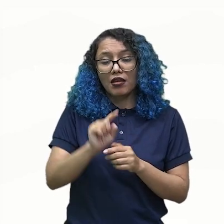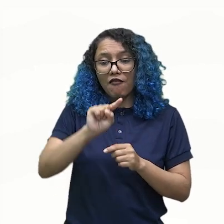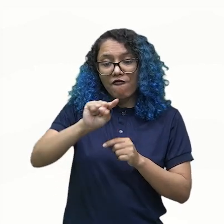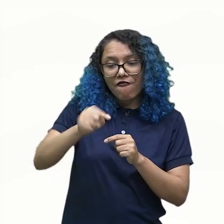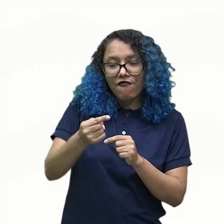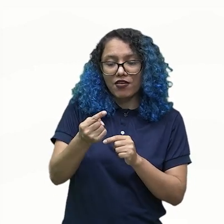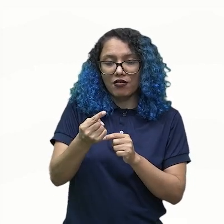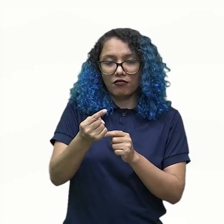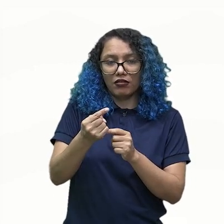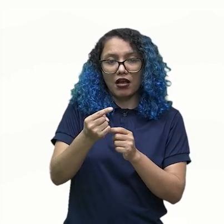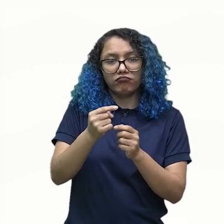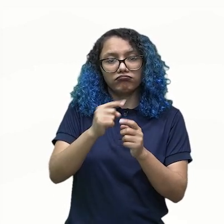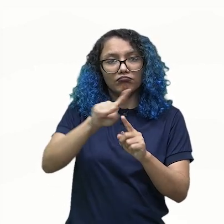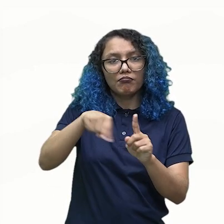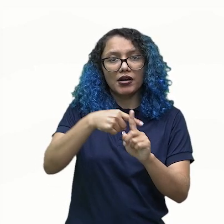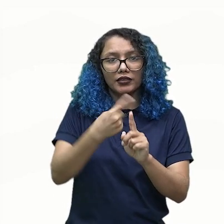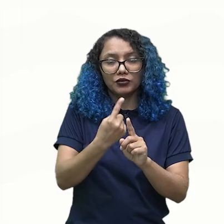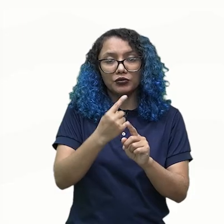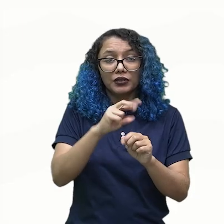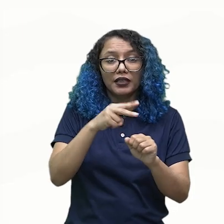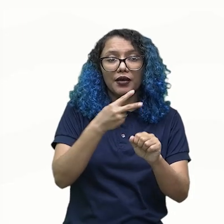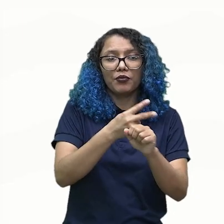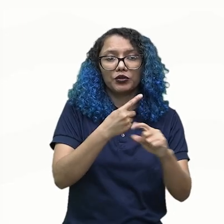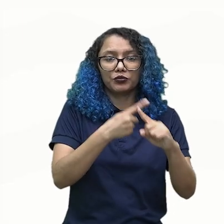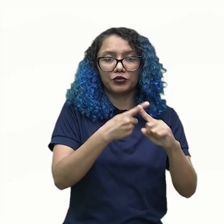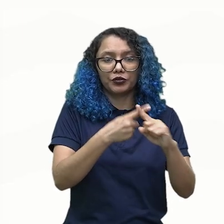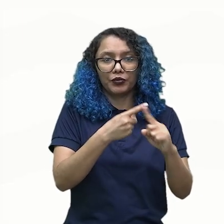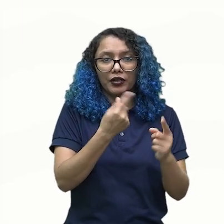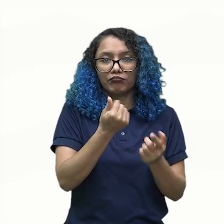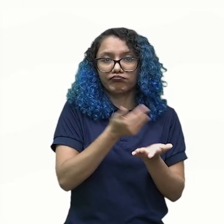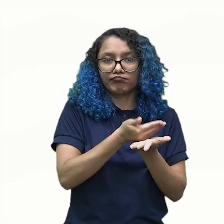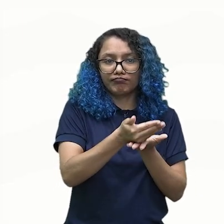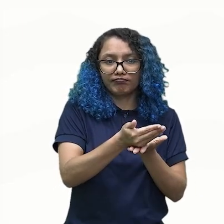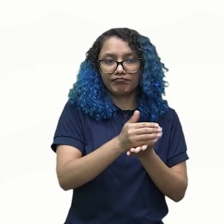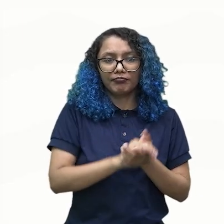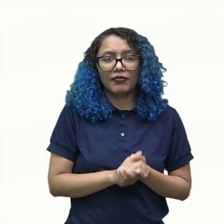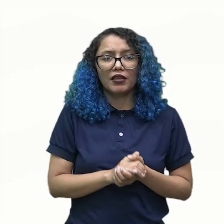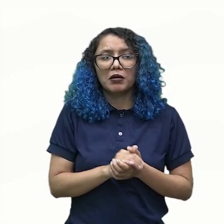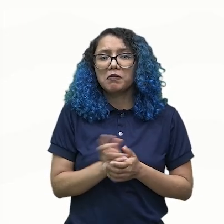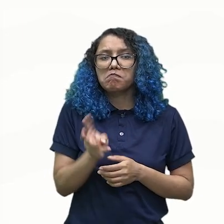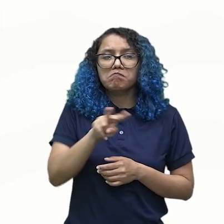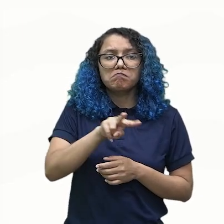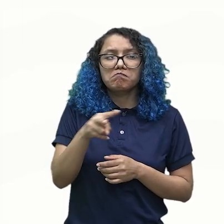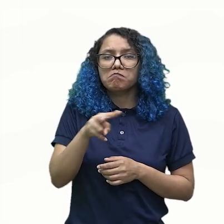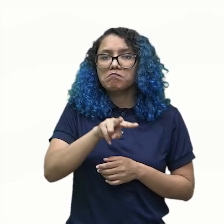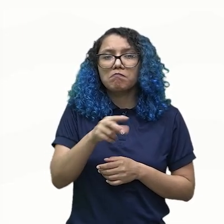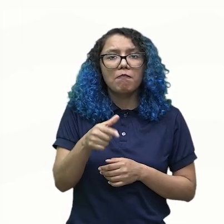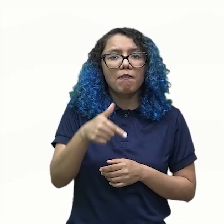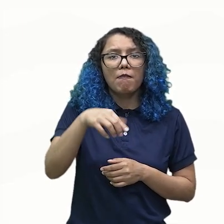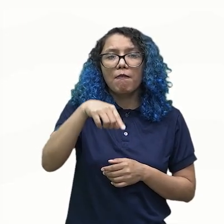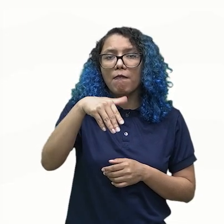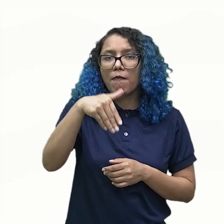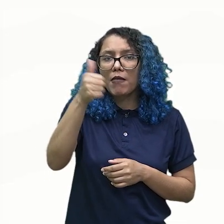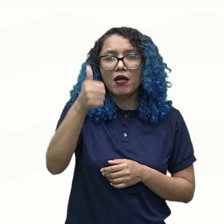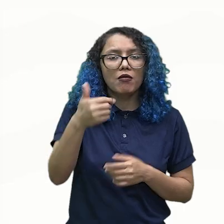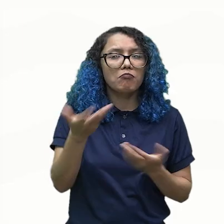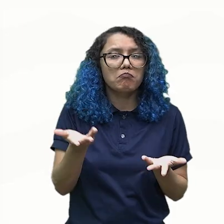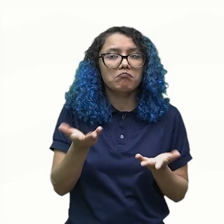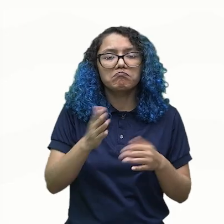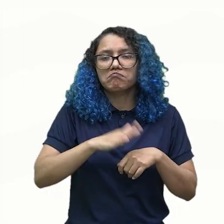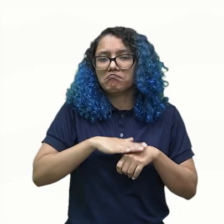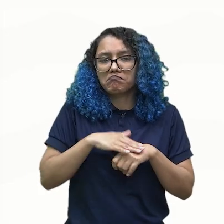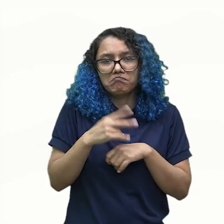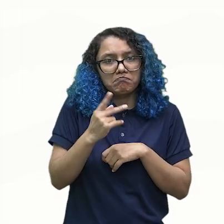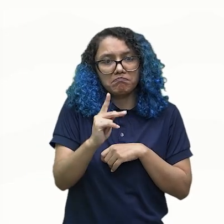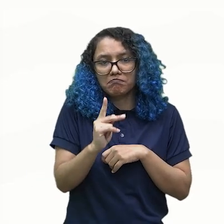e multiplicar com o valor inicial. Professor, qual é a melhor das duas maneiras? Aí depende de você, pessoal,